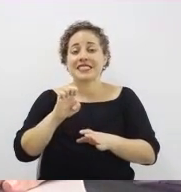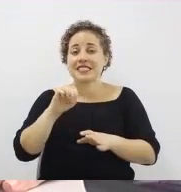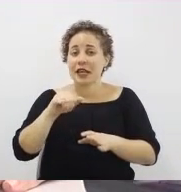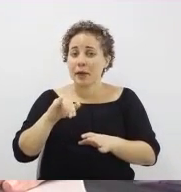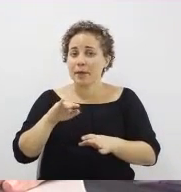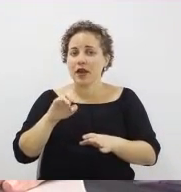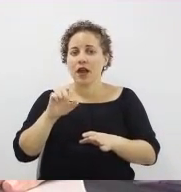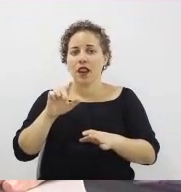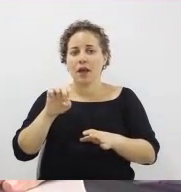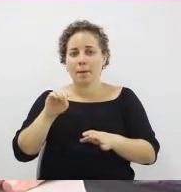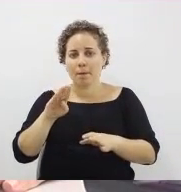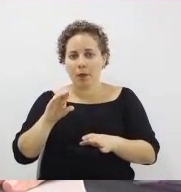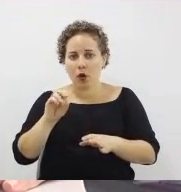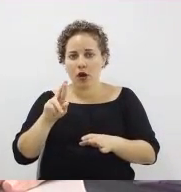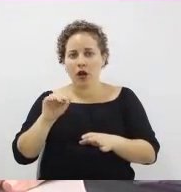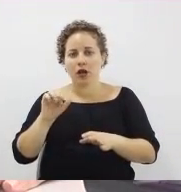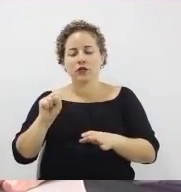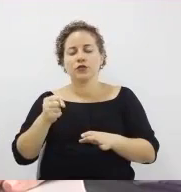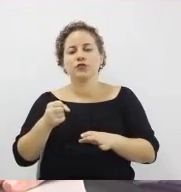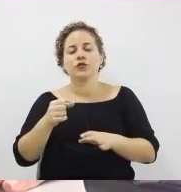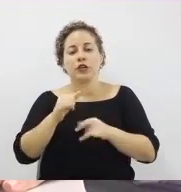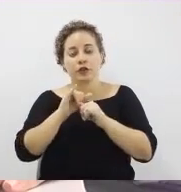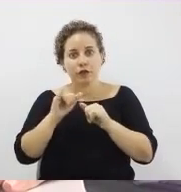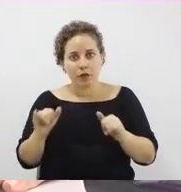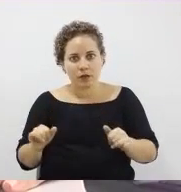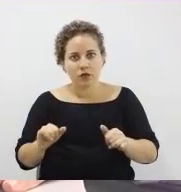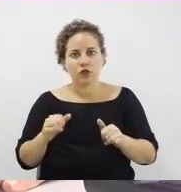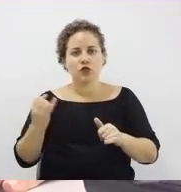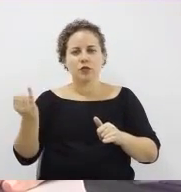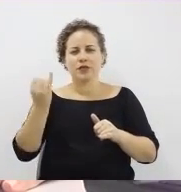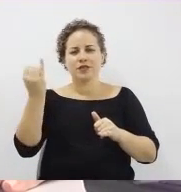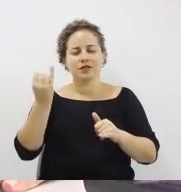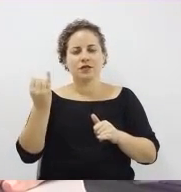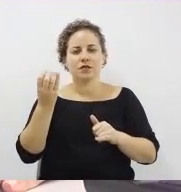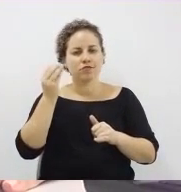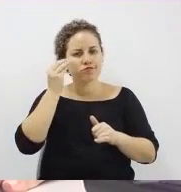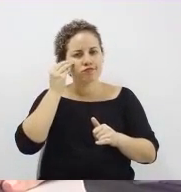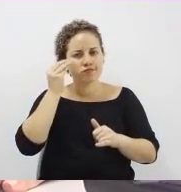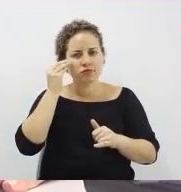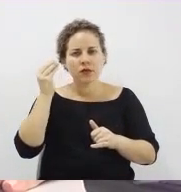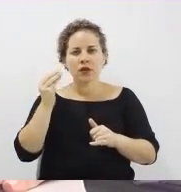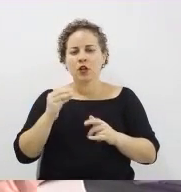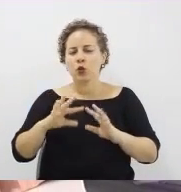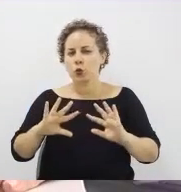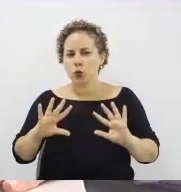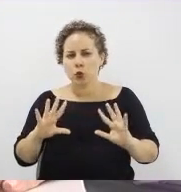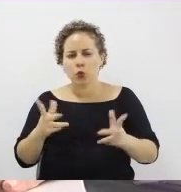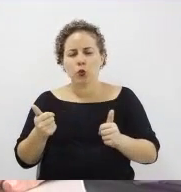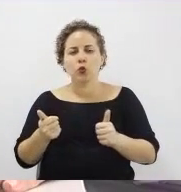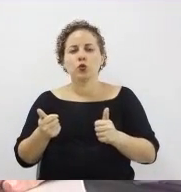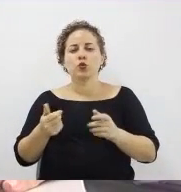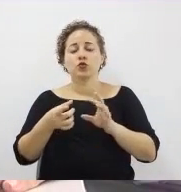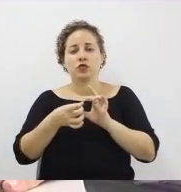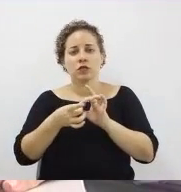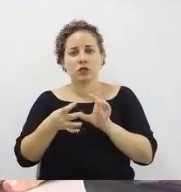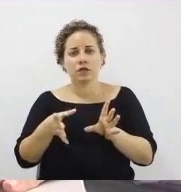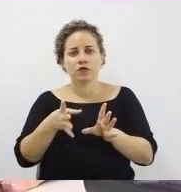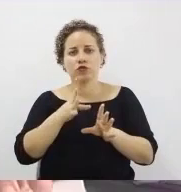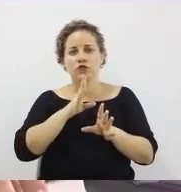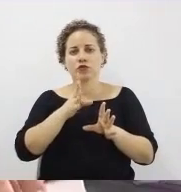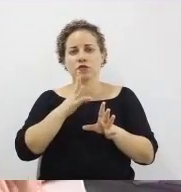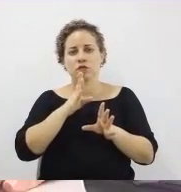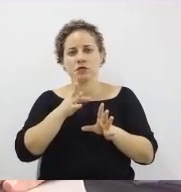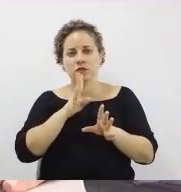da informação. As informações precisam ser coordenadas para garantir que elas estejam disponíveis,